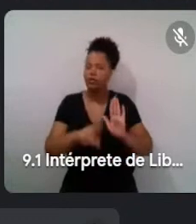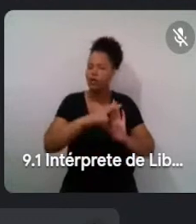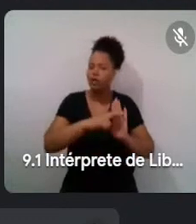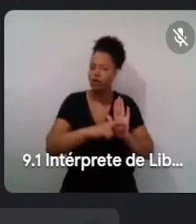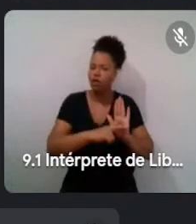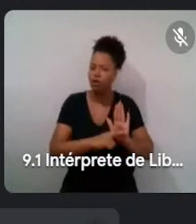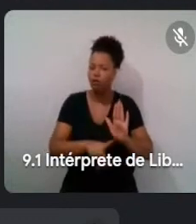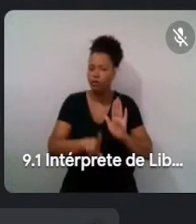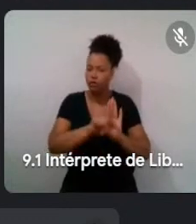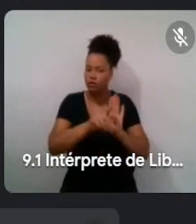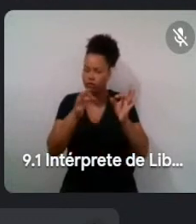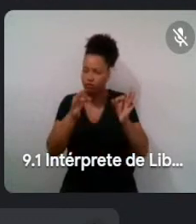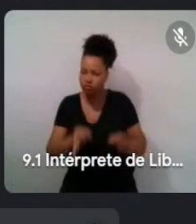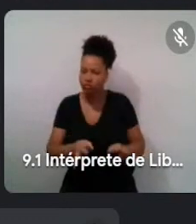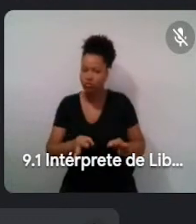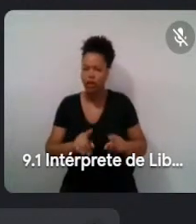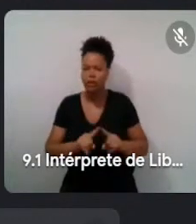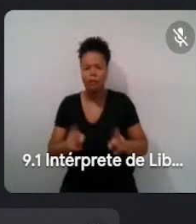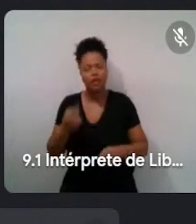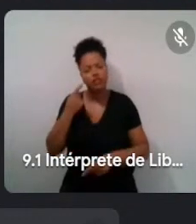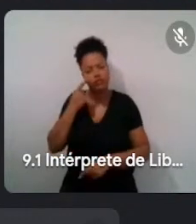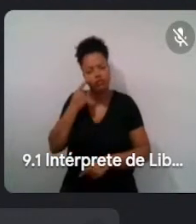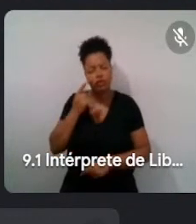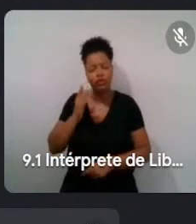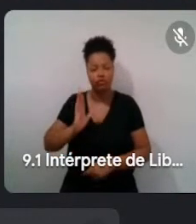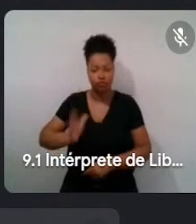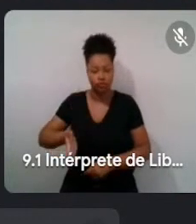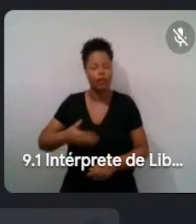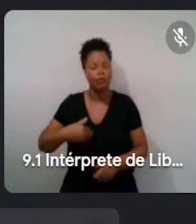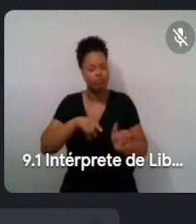a pesquisa estava devidamente registrada,